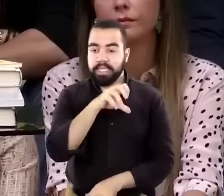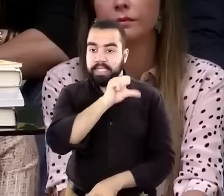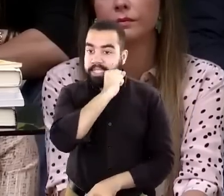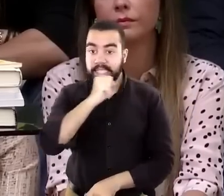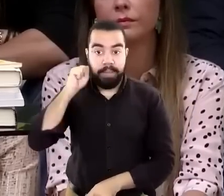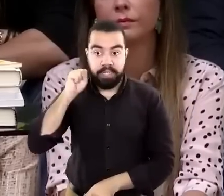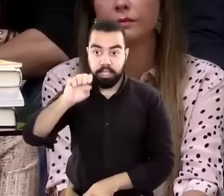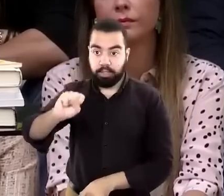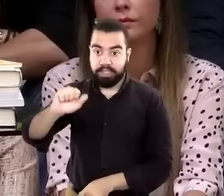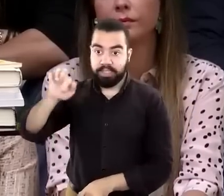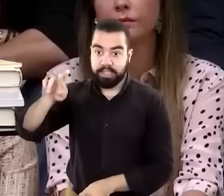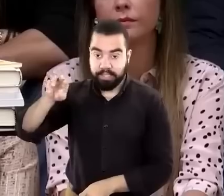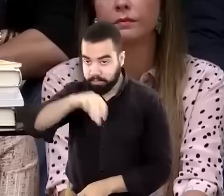rei